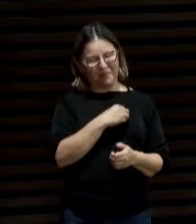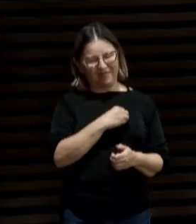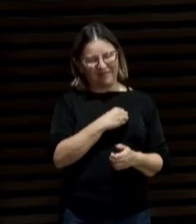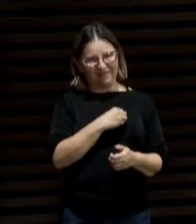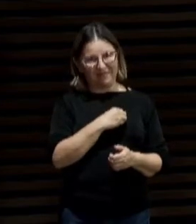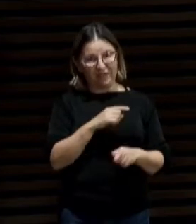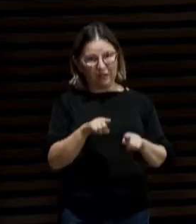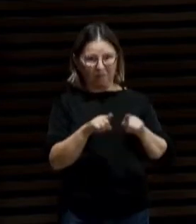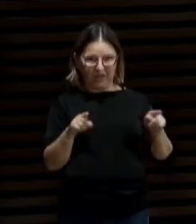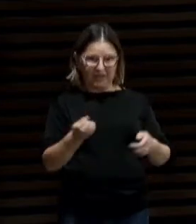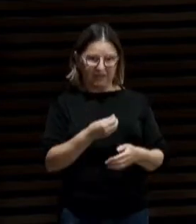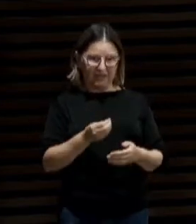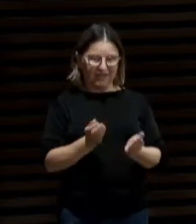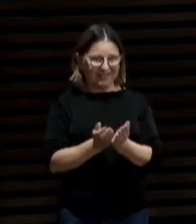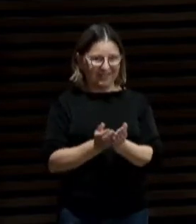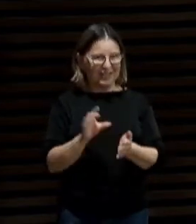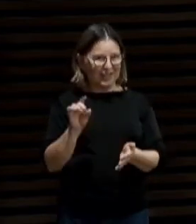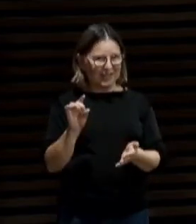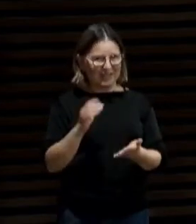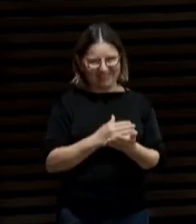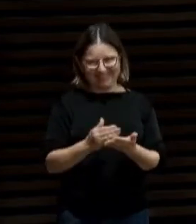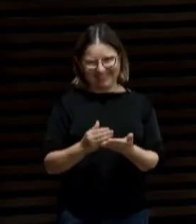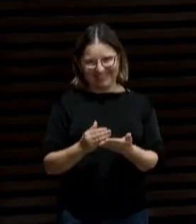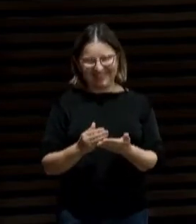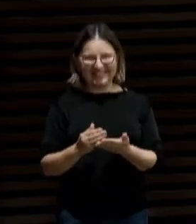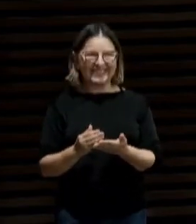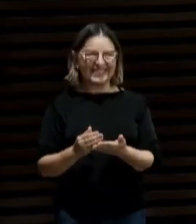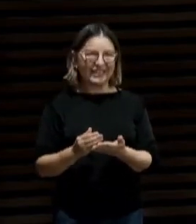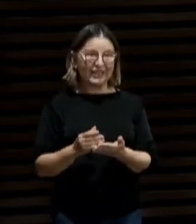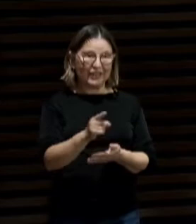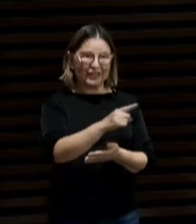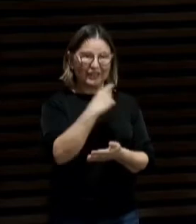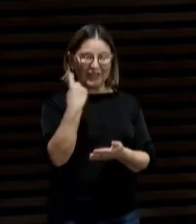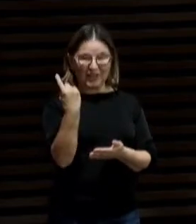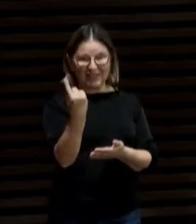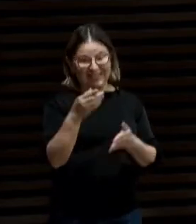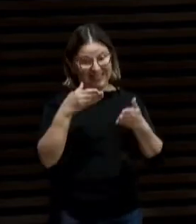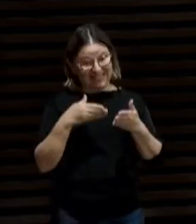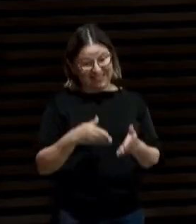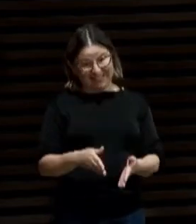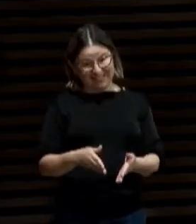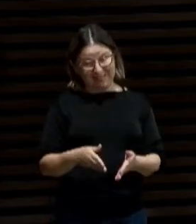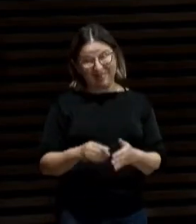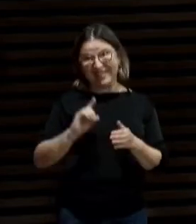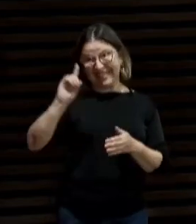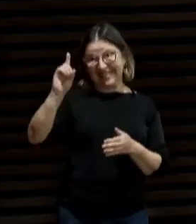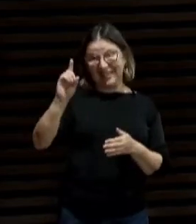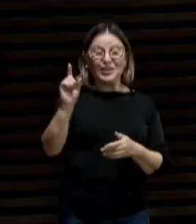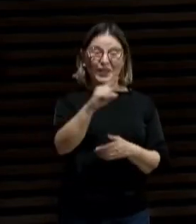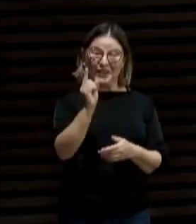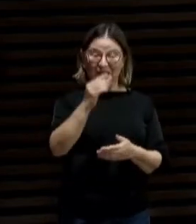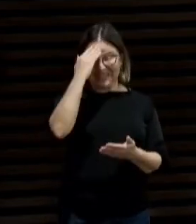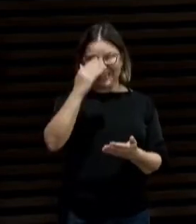Mas, na vida do crente, é apenas o começo. Nós nascemos de Deus, nós os que cremos,